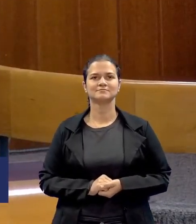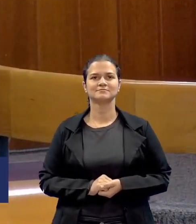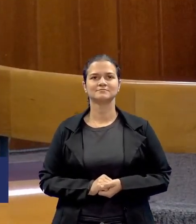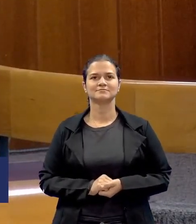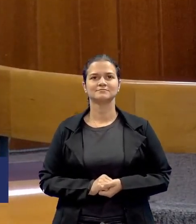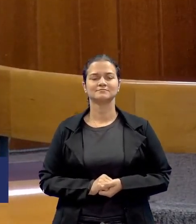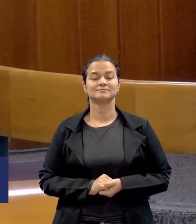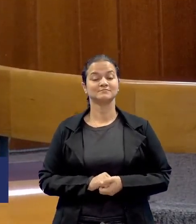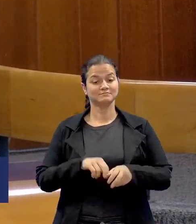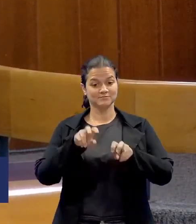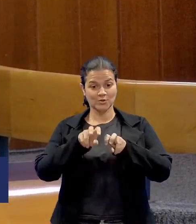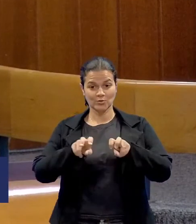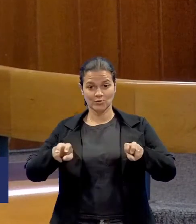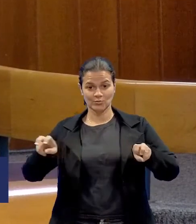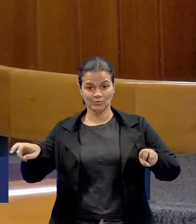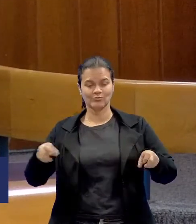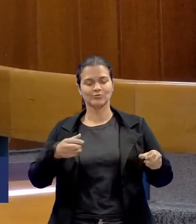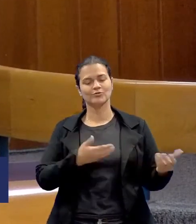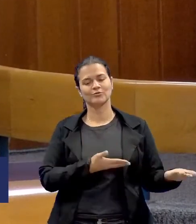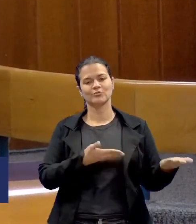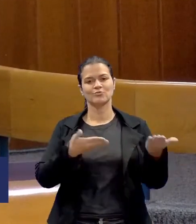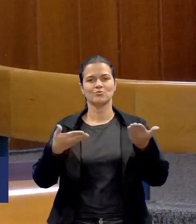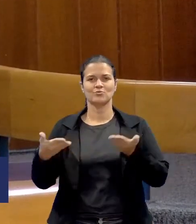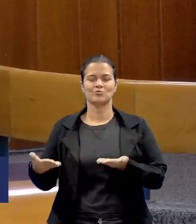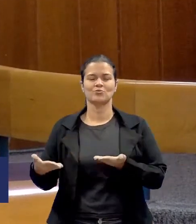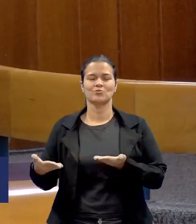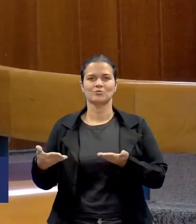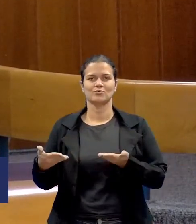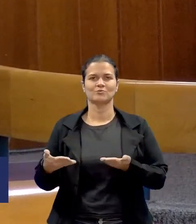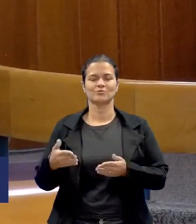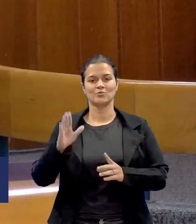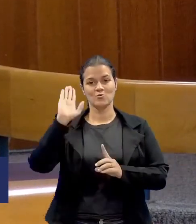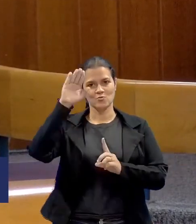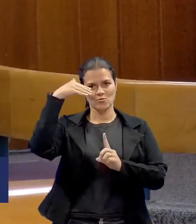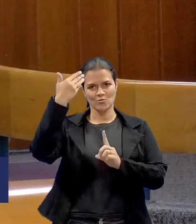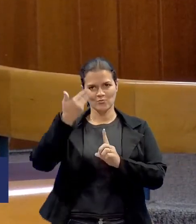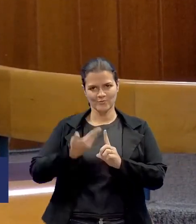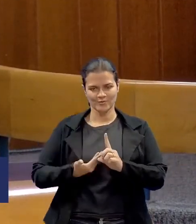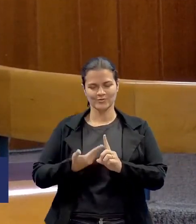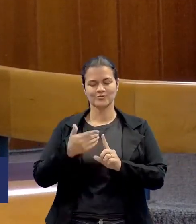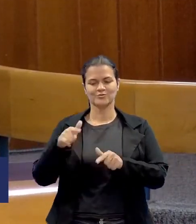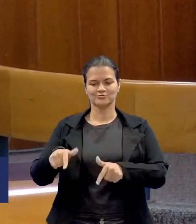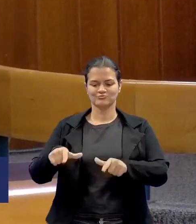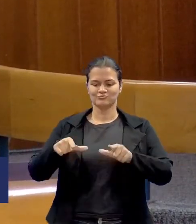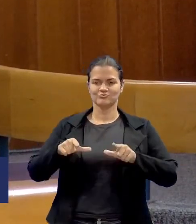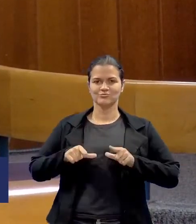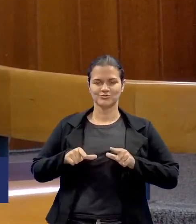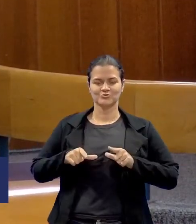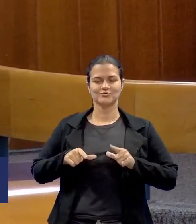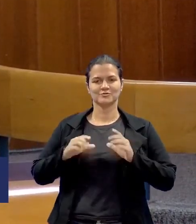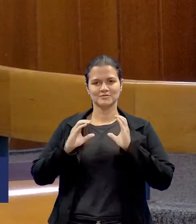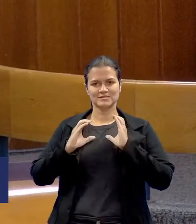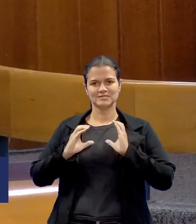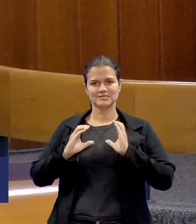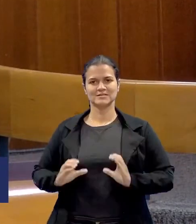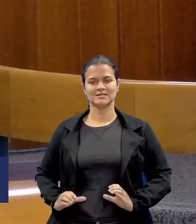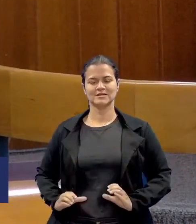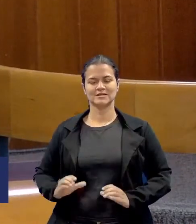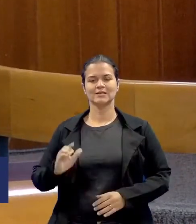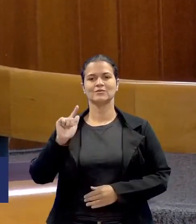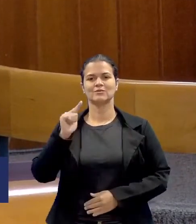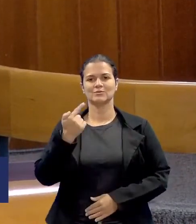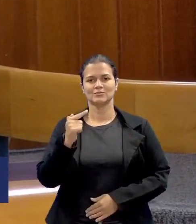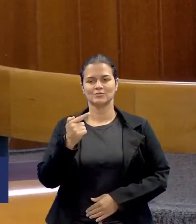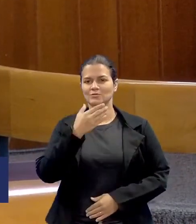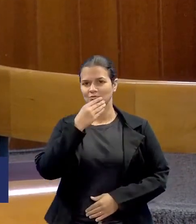Para compor a mesa, convidamos o homenageado com o título de cidadão goianiense,